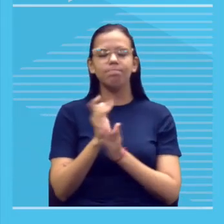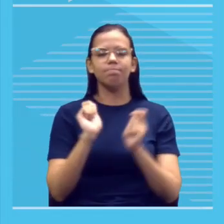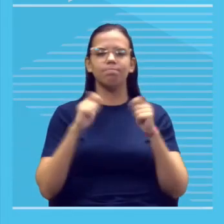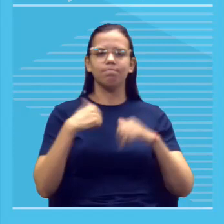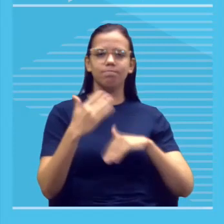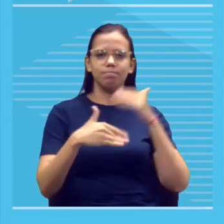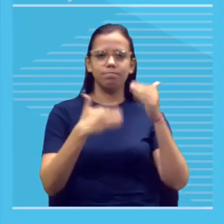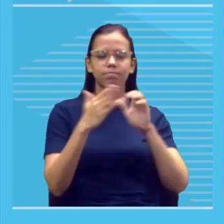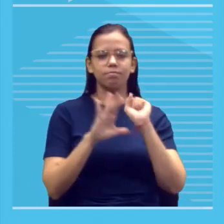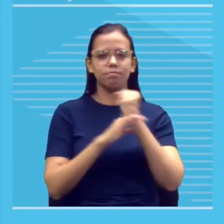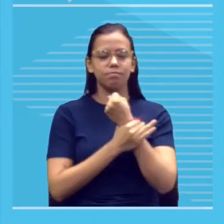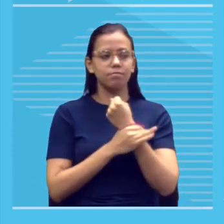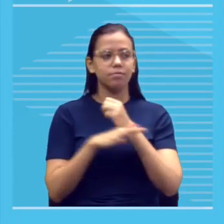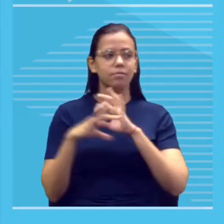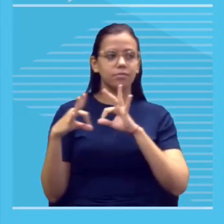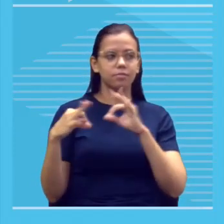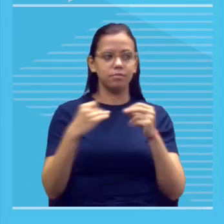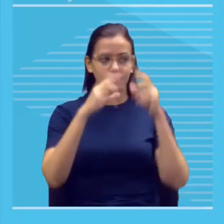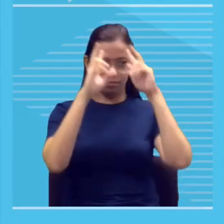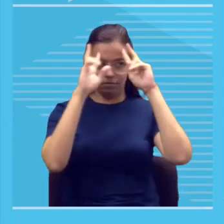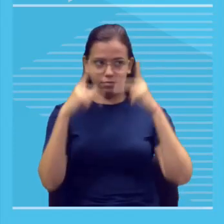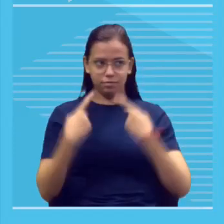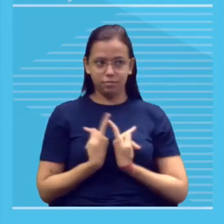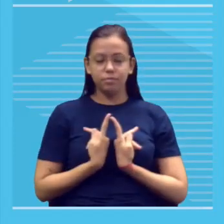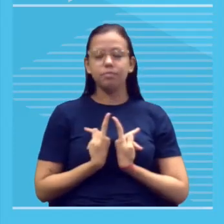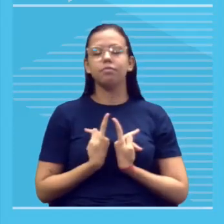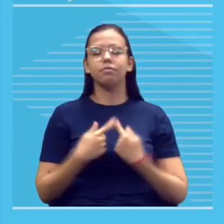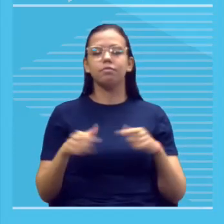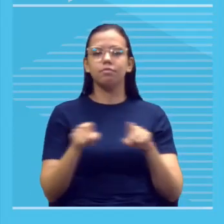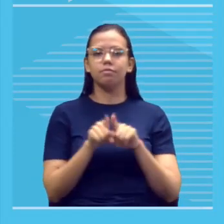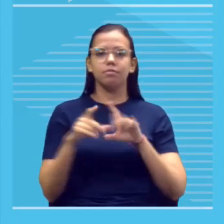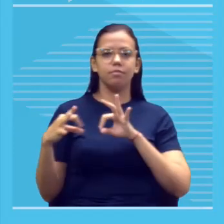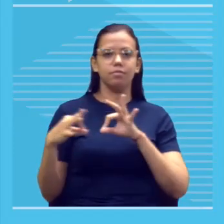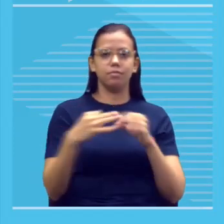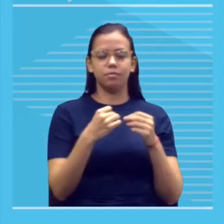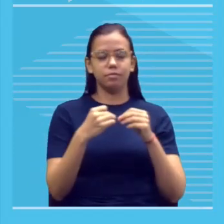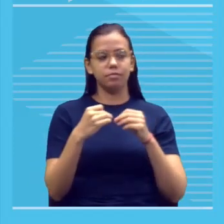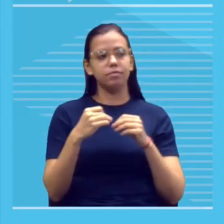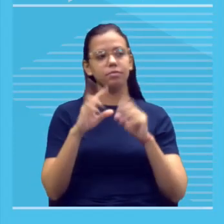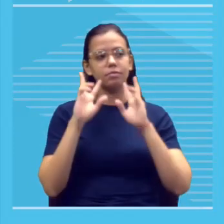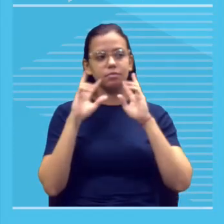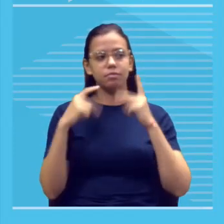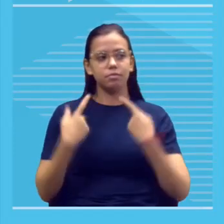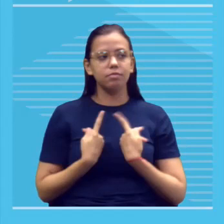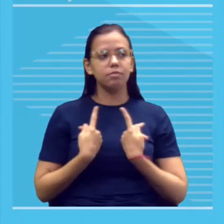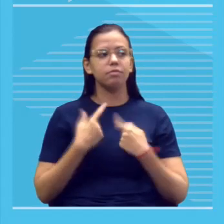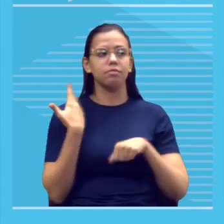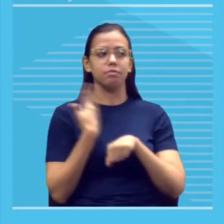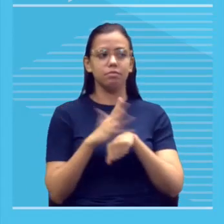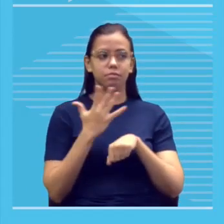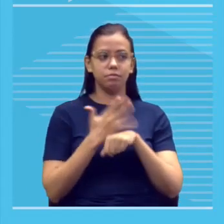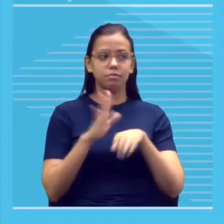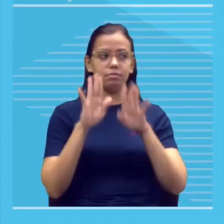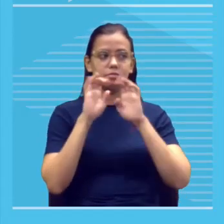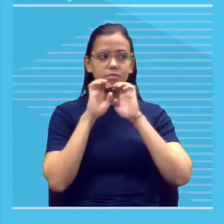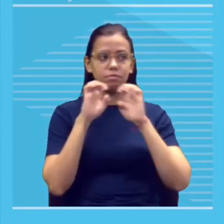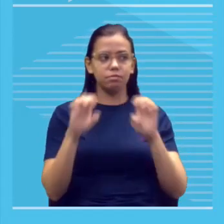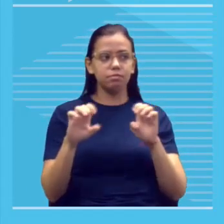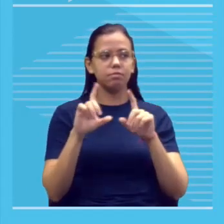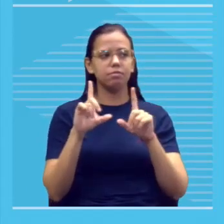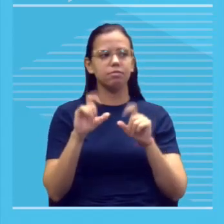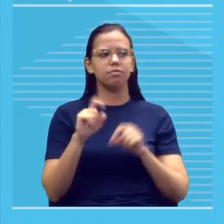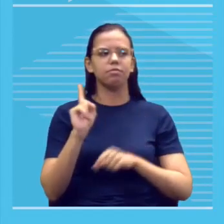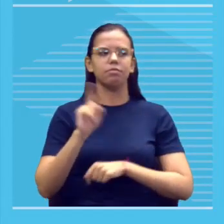de toda a humanidade de todos os seres humanos a prática do Evangelho é